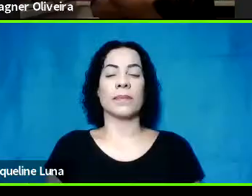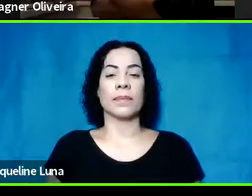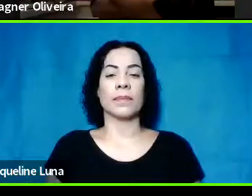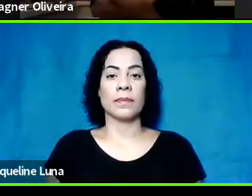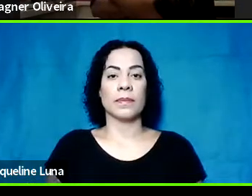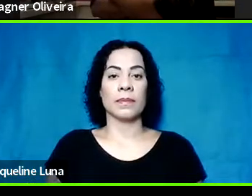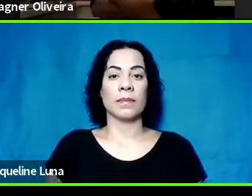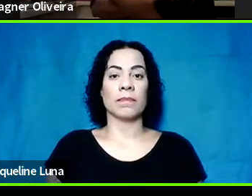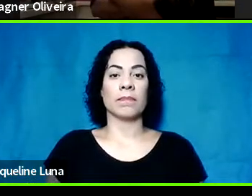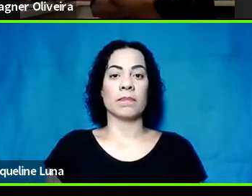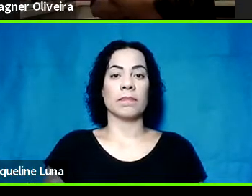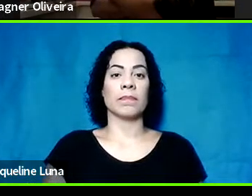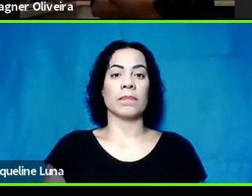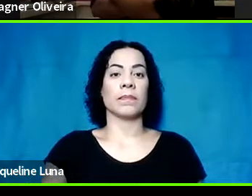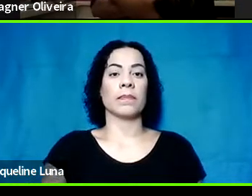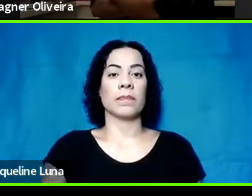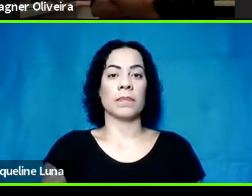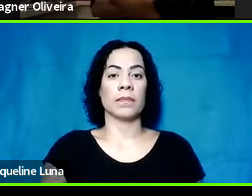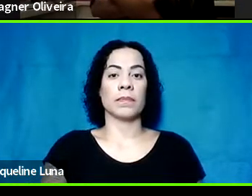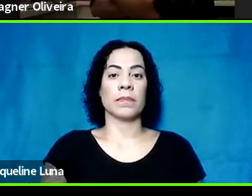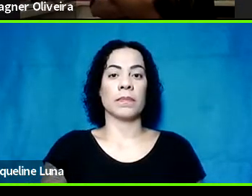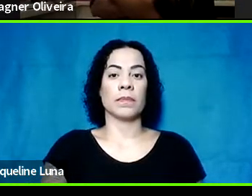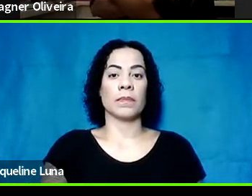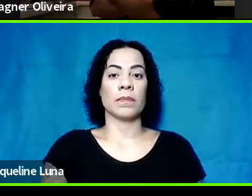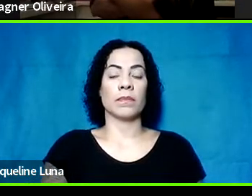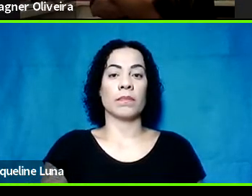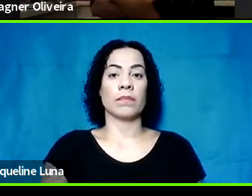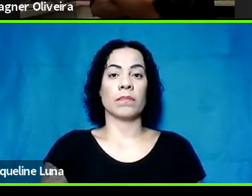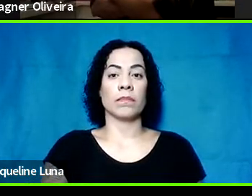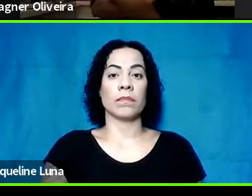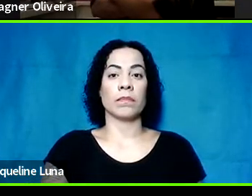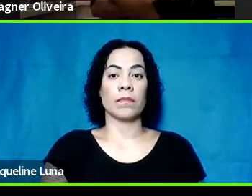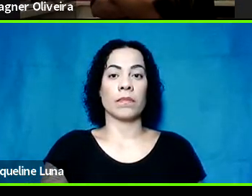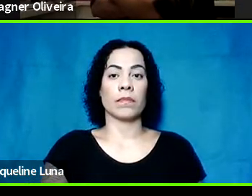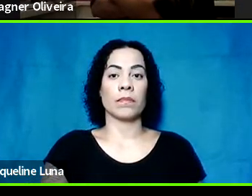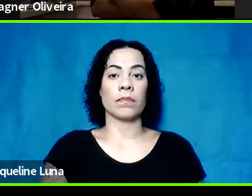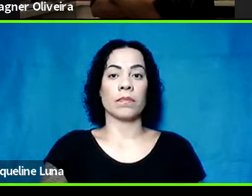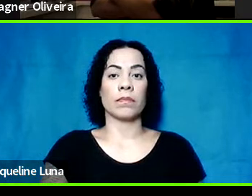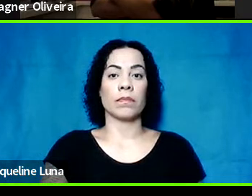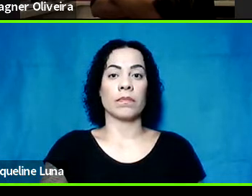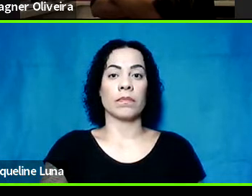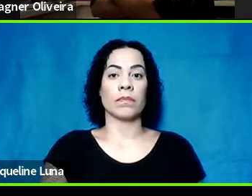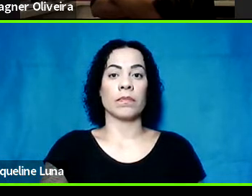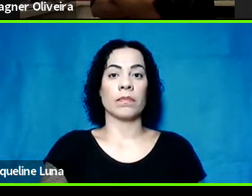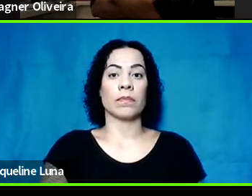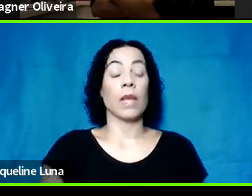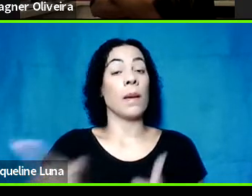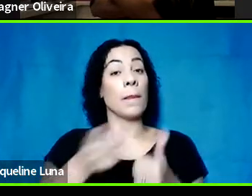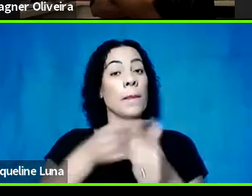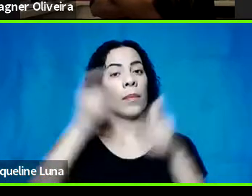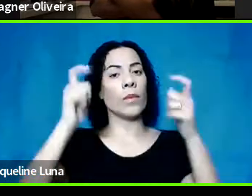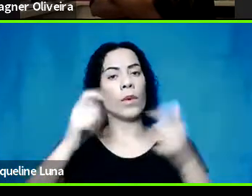Vamos lá, gente. Em primeiro lugar, agradeço o convite.